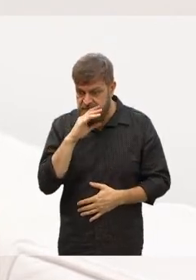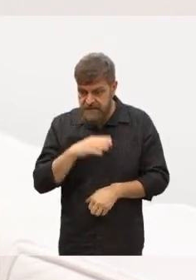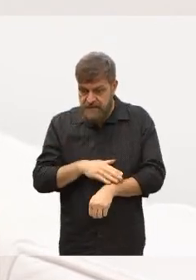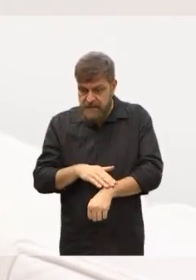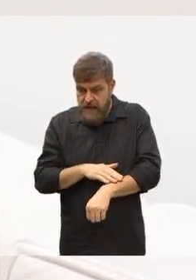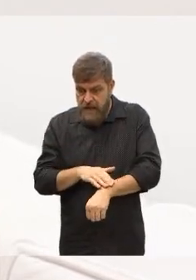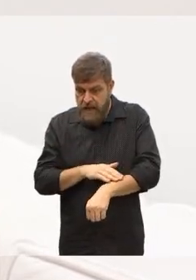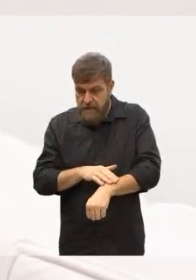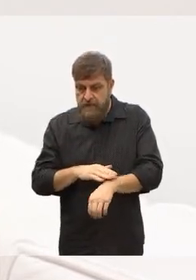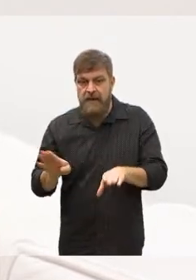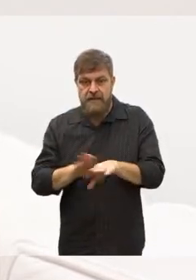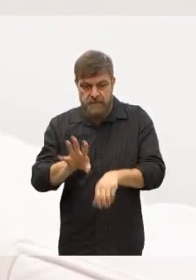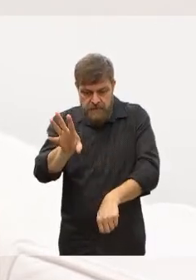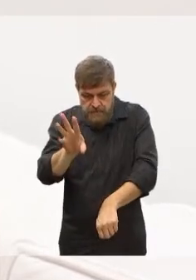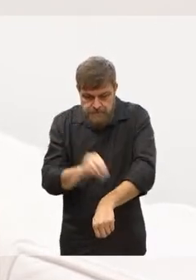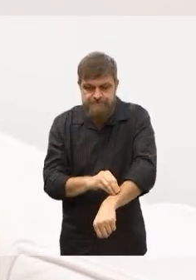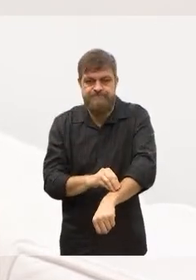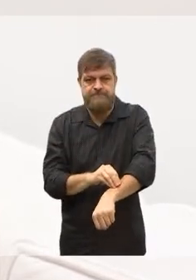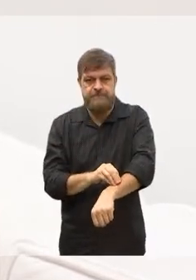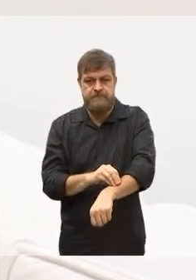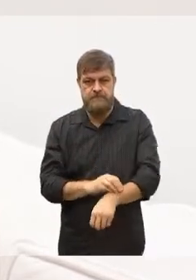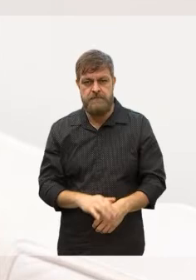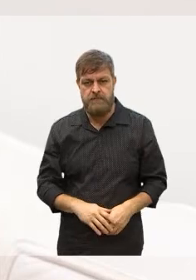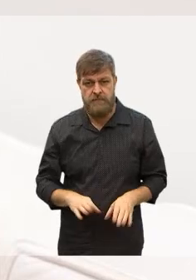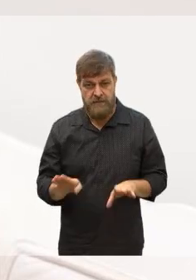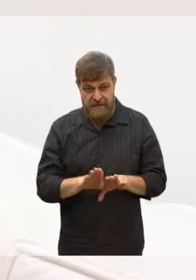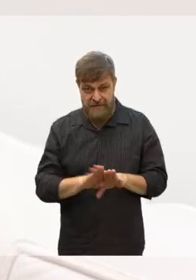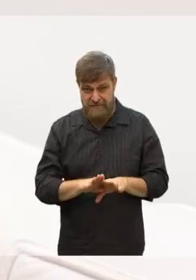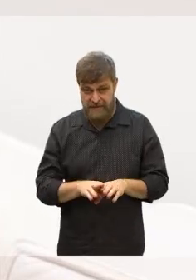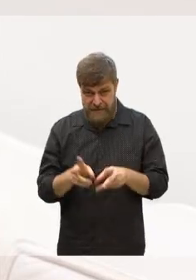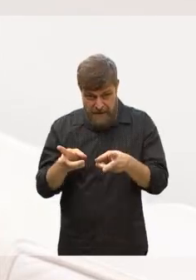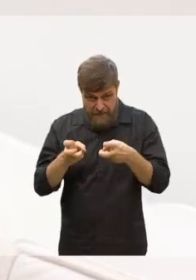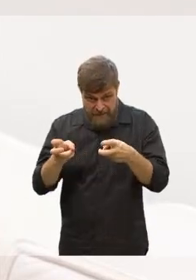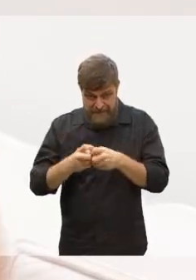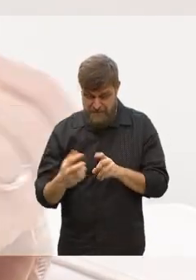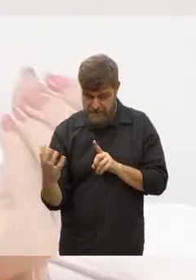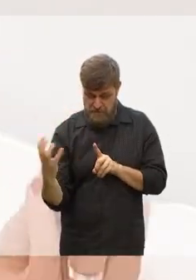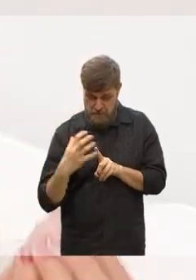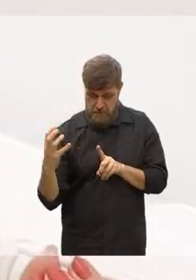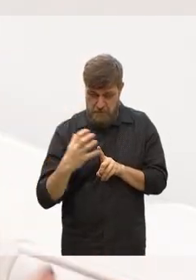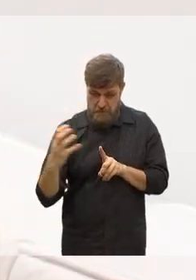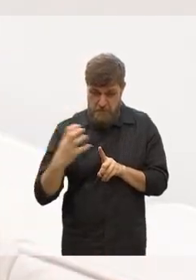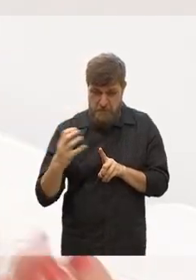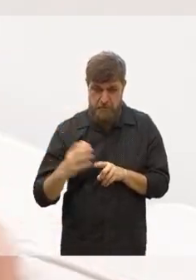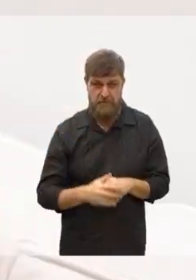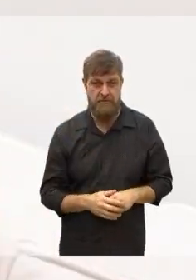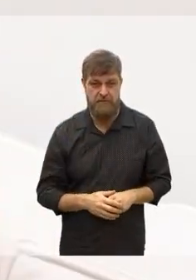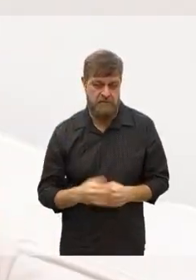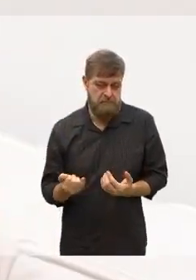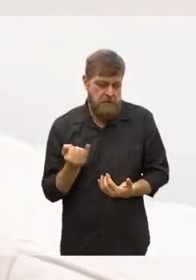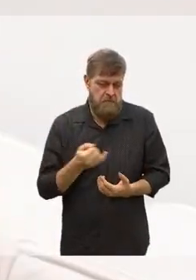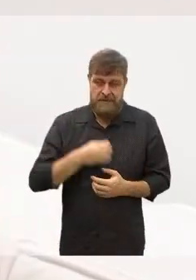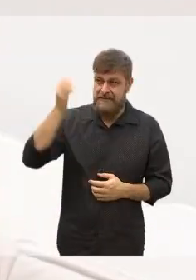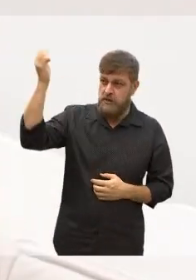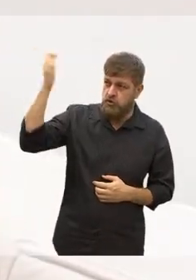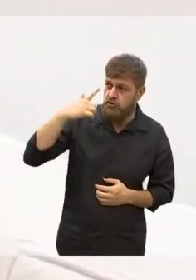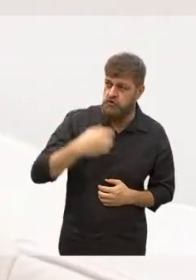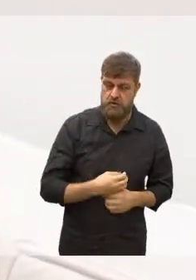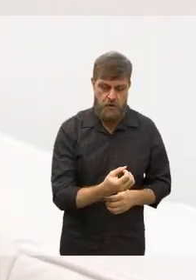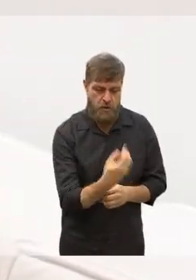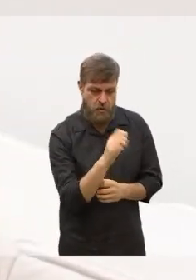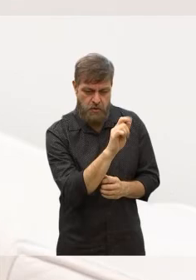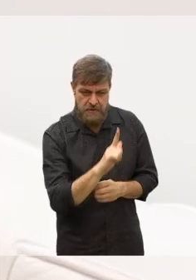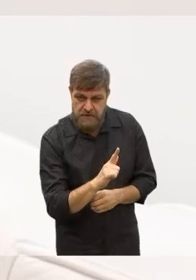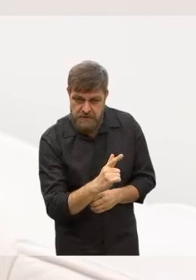Ele causa isso também. Então, para você ver como as radiações, não importa se ela é uma radiação solar, se ela é uma